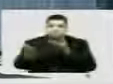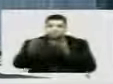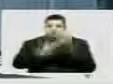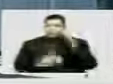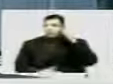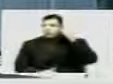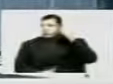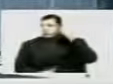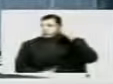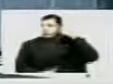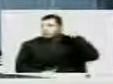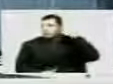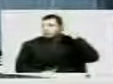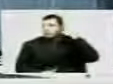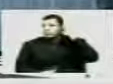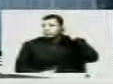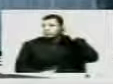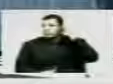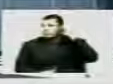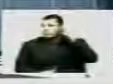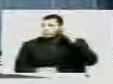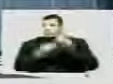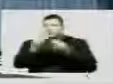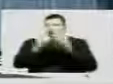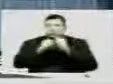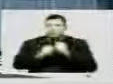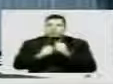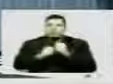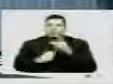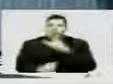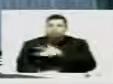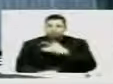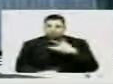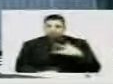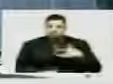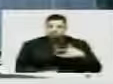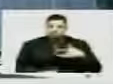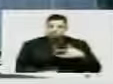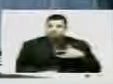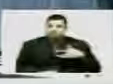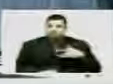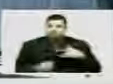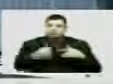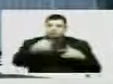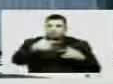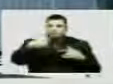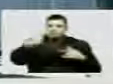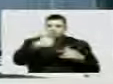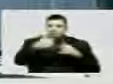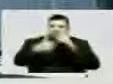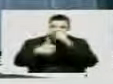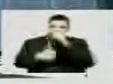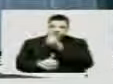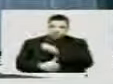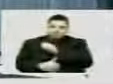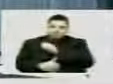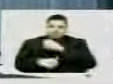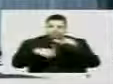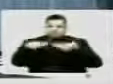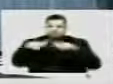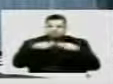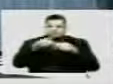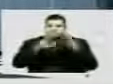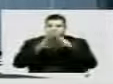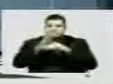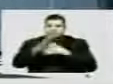serviços públicos. Como é que pode o orçamento de saúde de 2011, em números